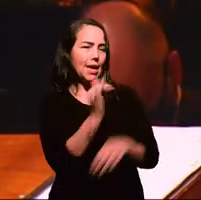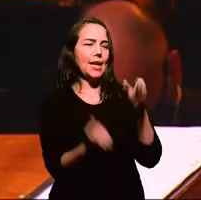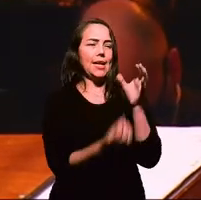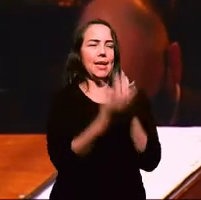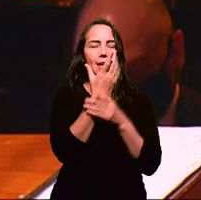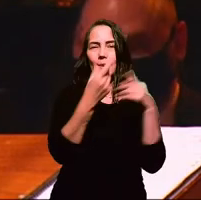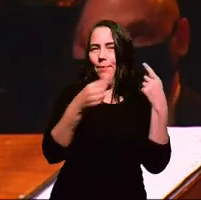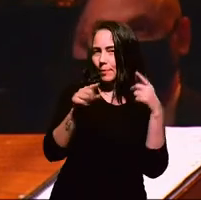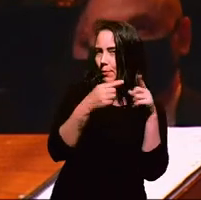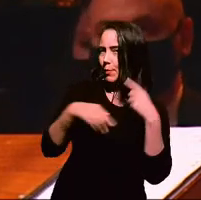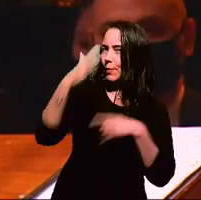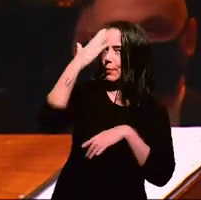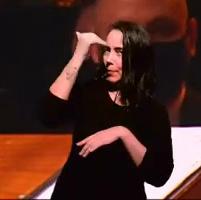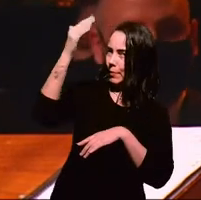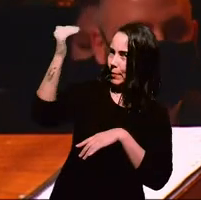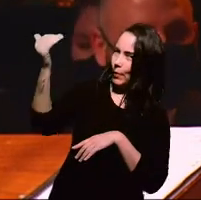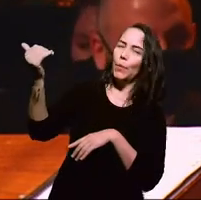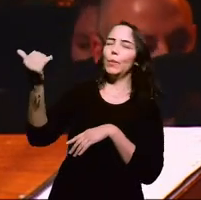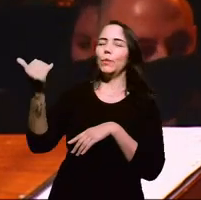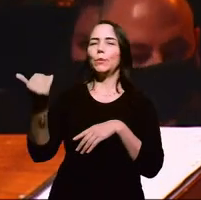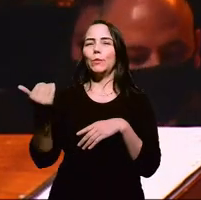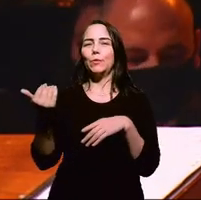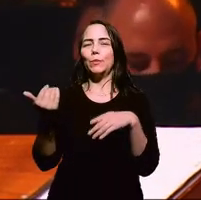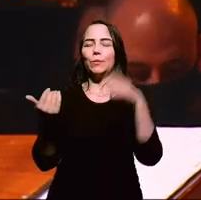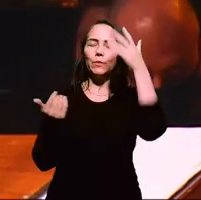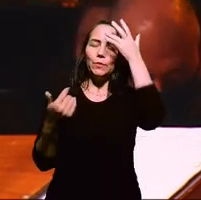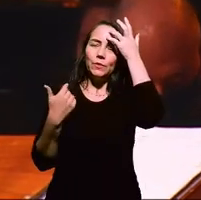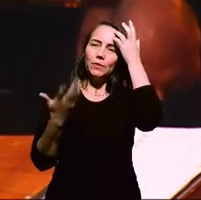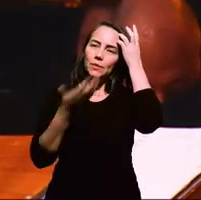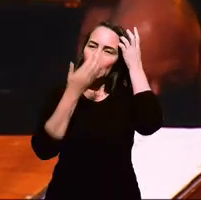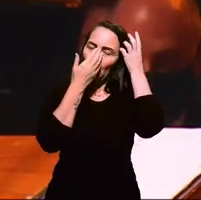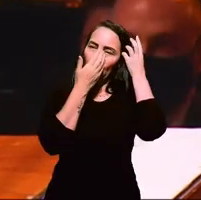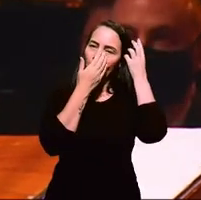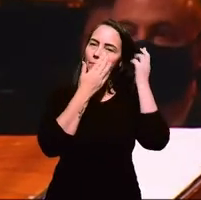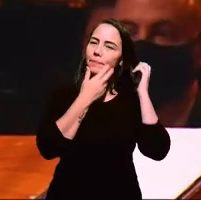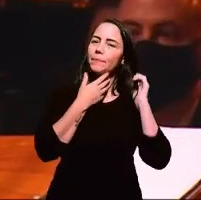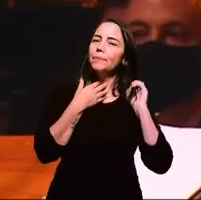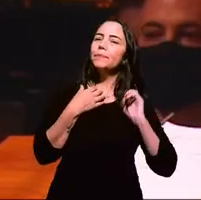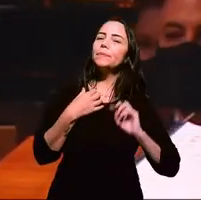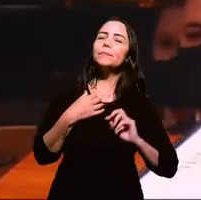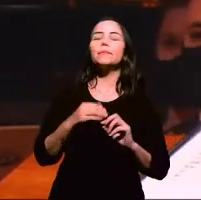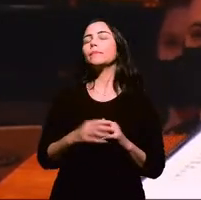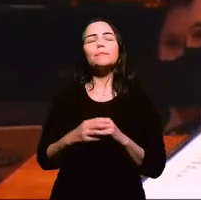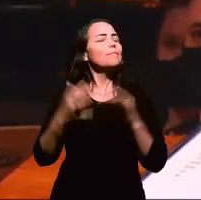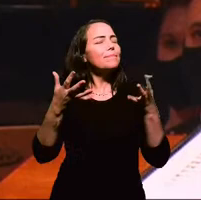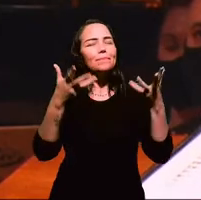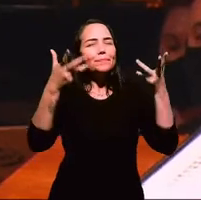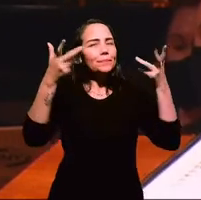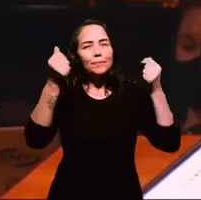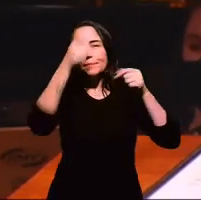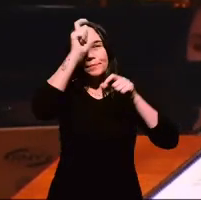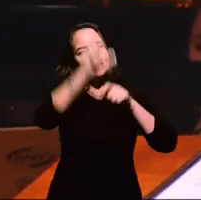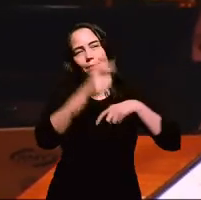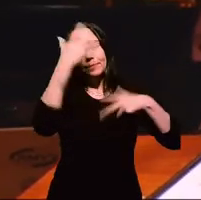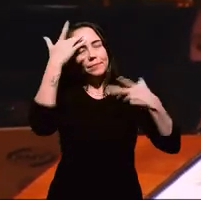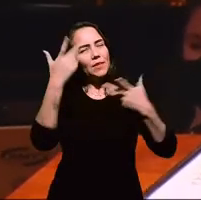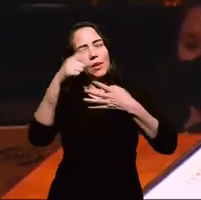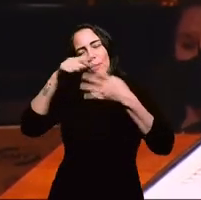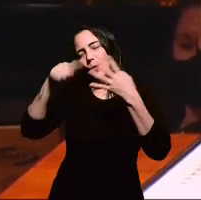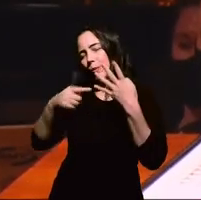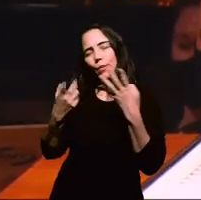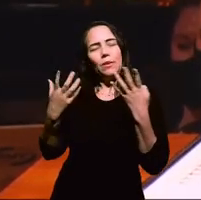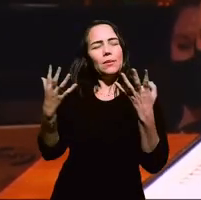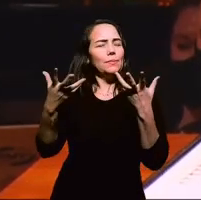trilhas sonoras, muito famoso, simplesmente trilhas sonoras, assim, magníficas,